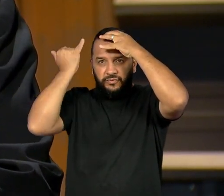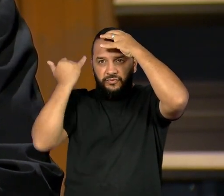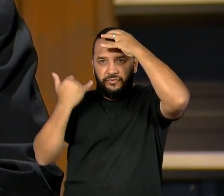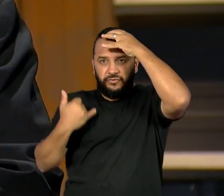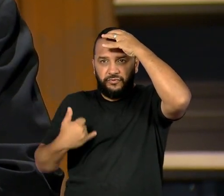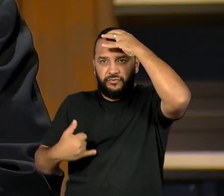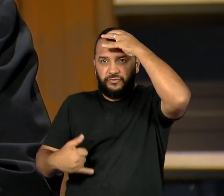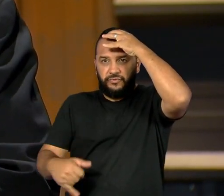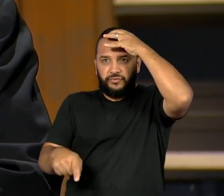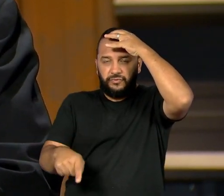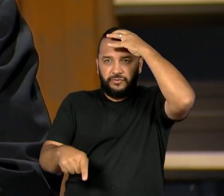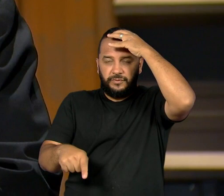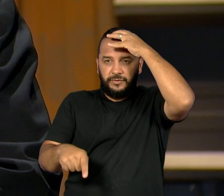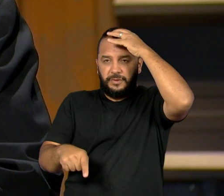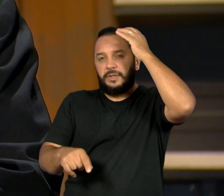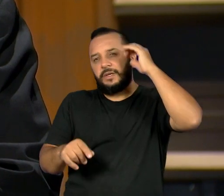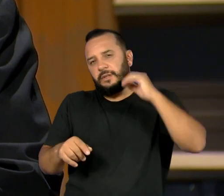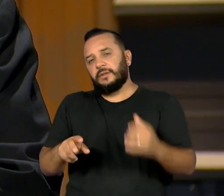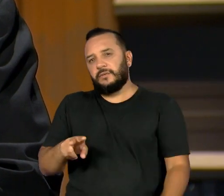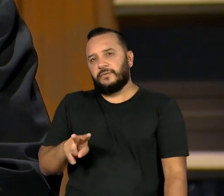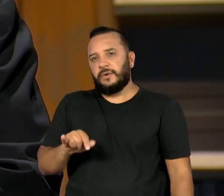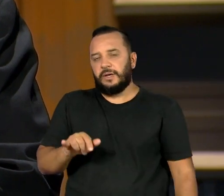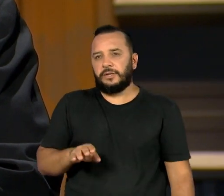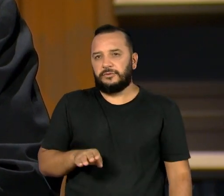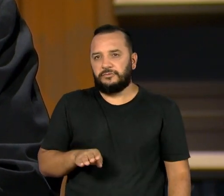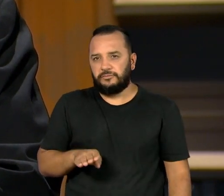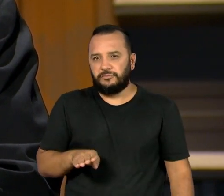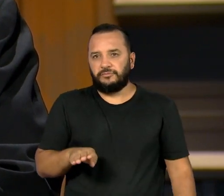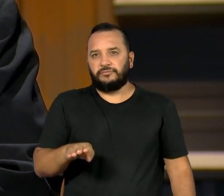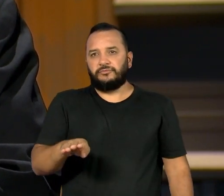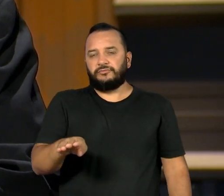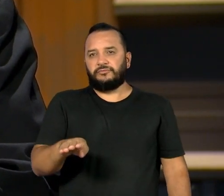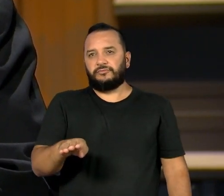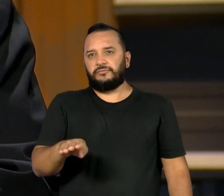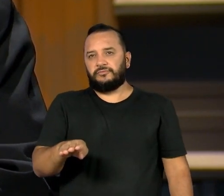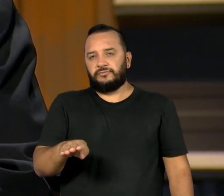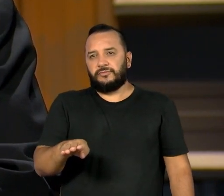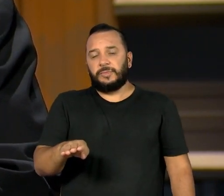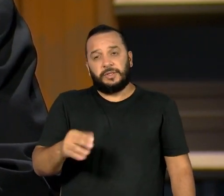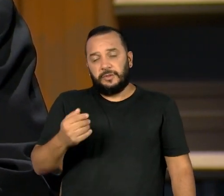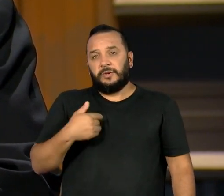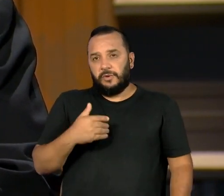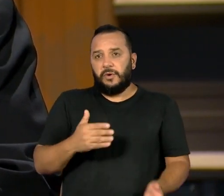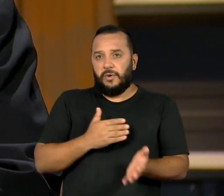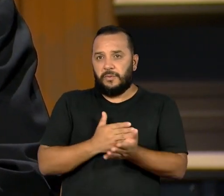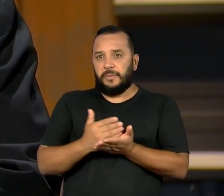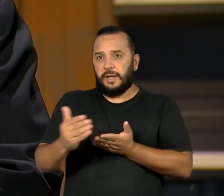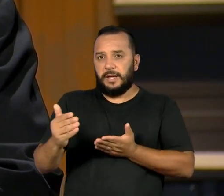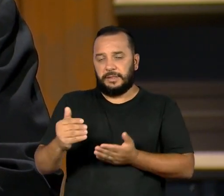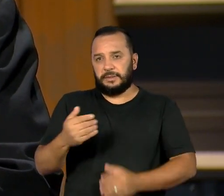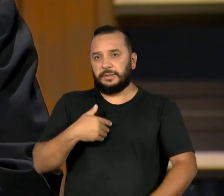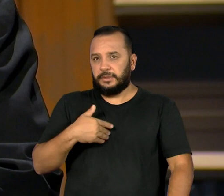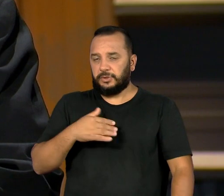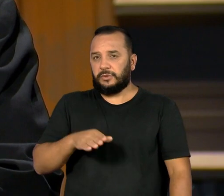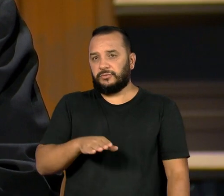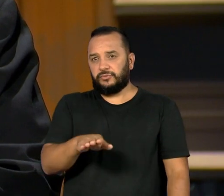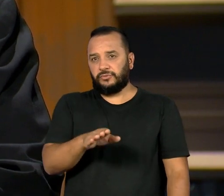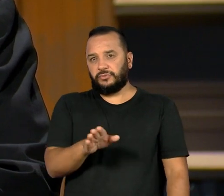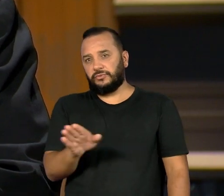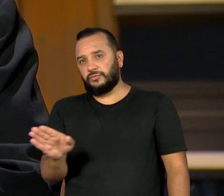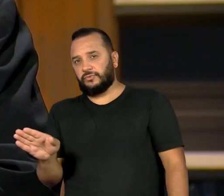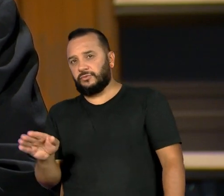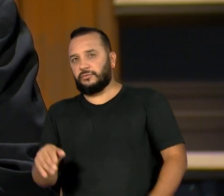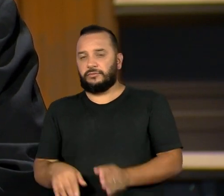equipamento identificar esse impulso, você vai falar, quando houver esse impulso, você ou dá play no vira à direita, vira à esquerda, ou freia.